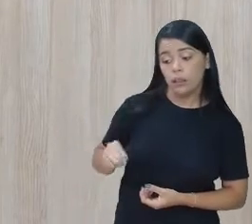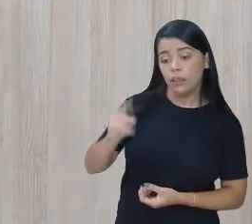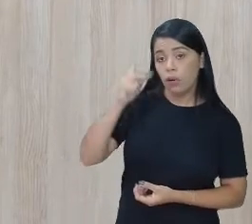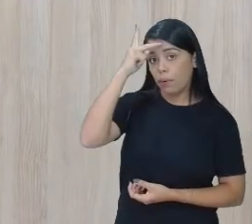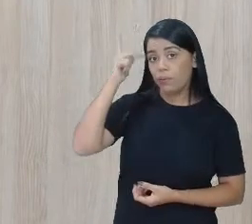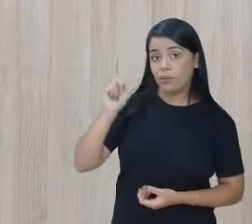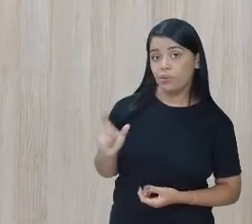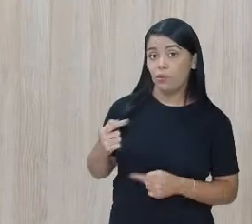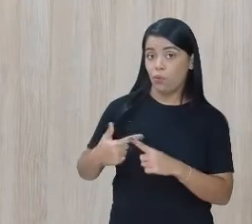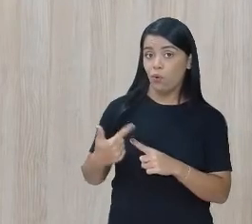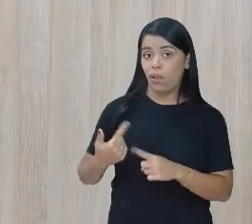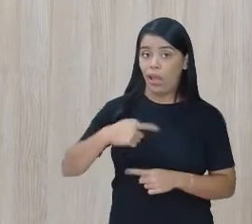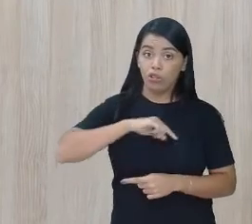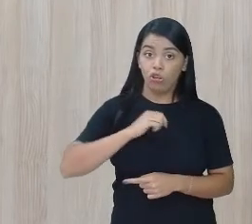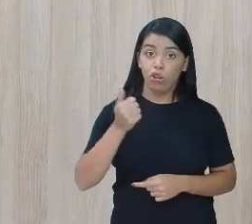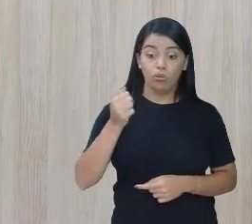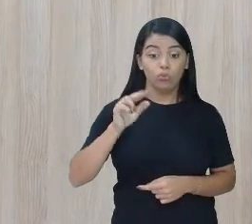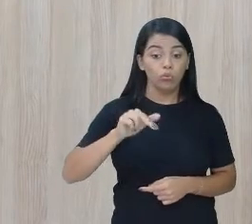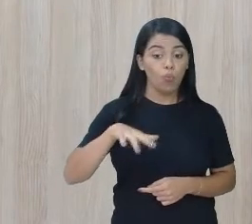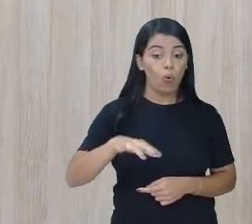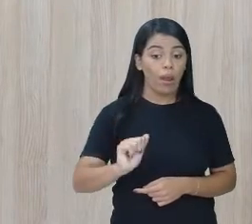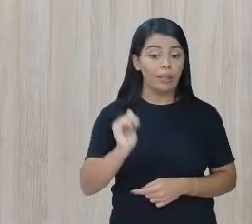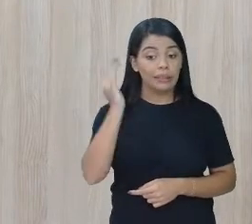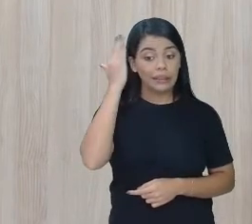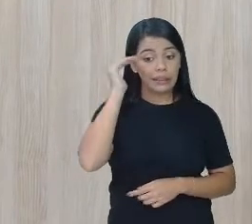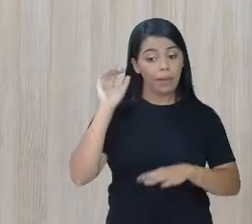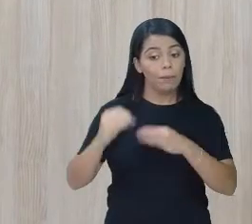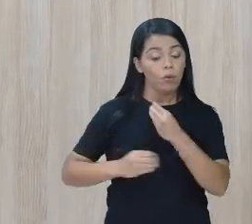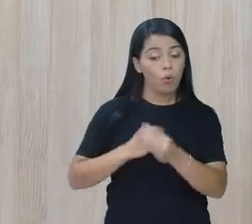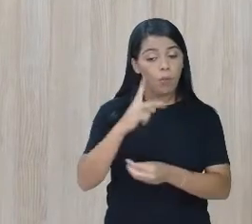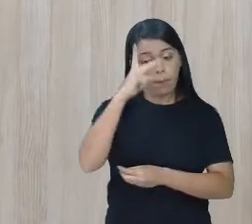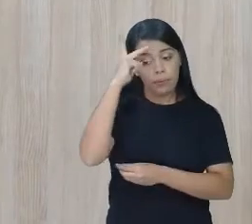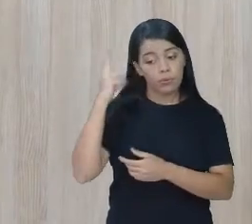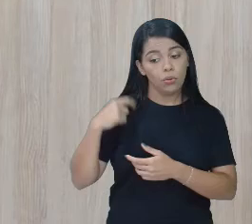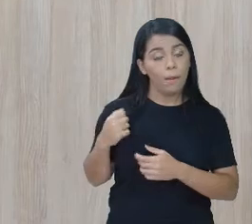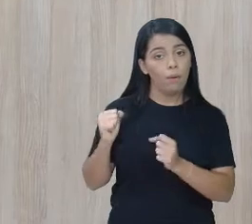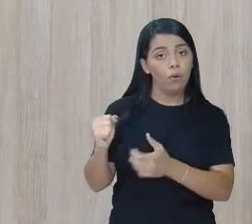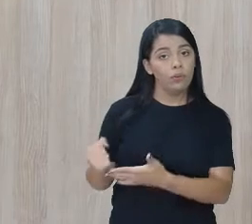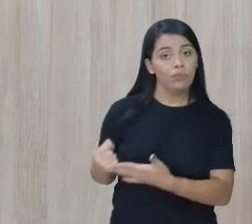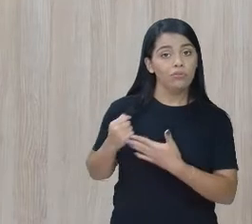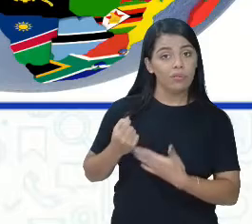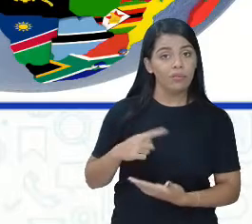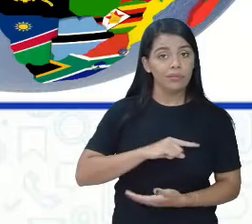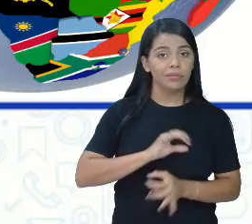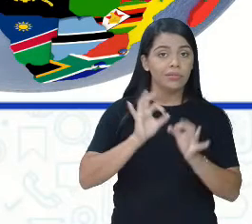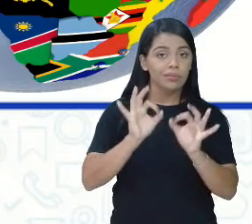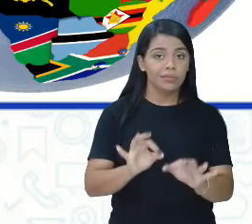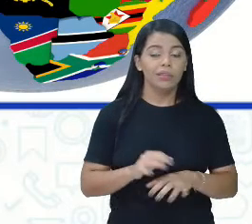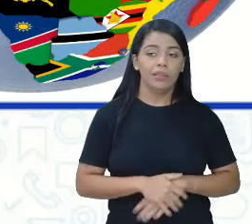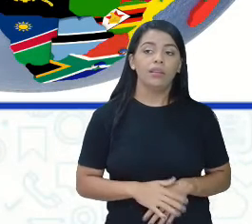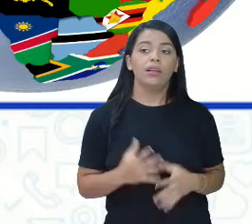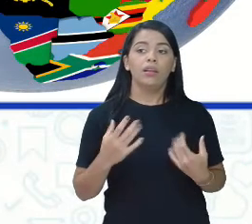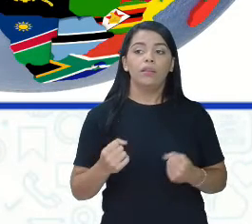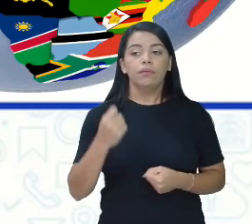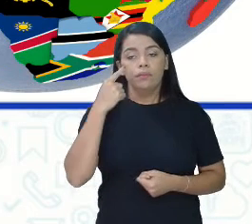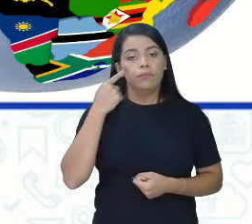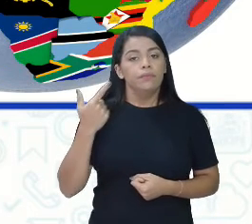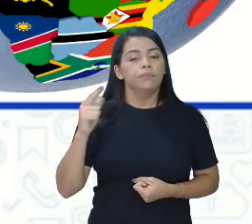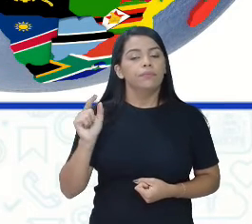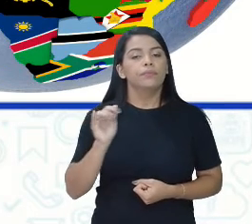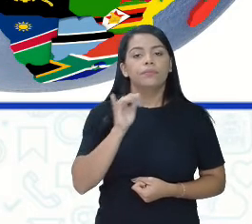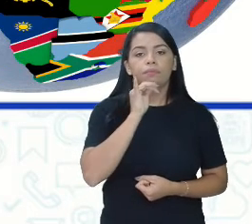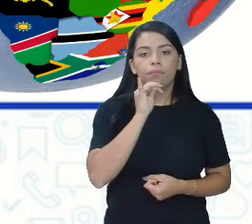né? Que a gente nunca sabe para que elas serão úteis lá na frente. Agora veremos um outro exemplo de fábula,